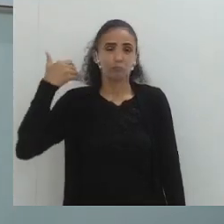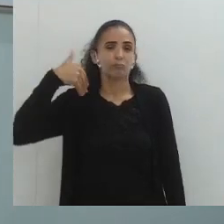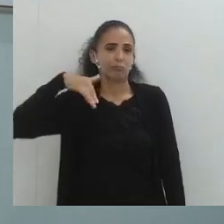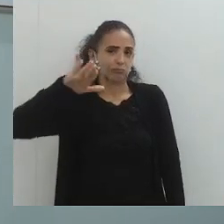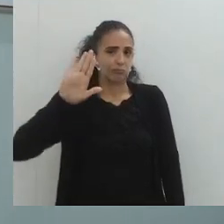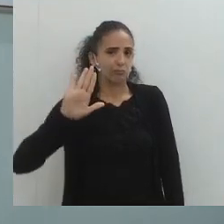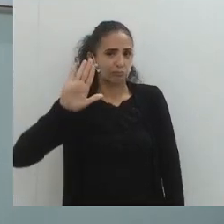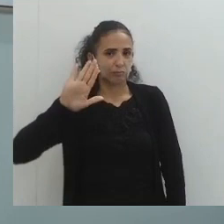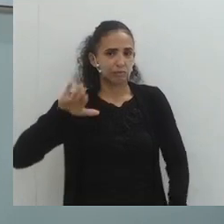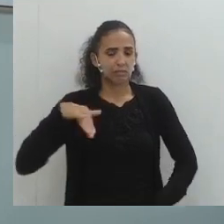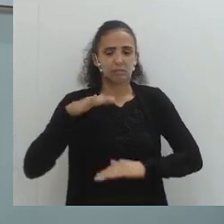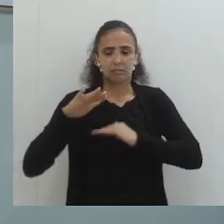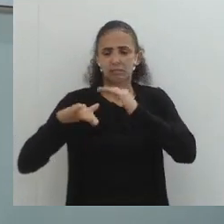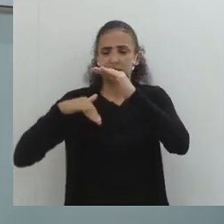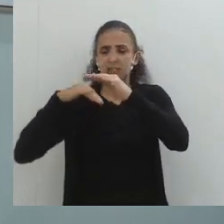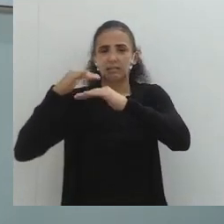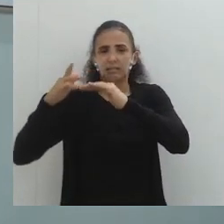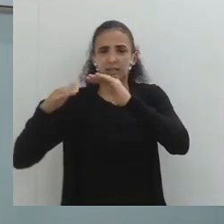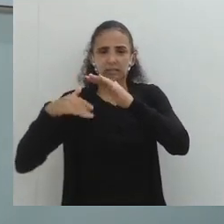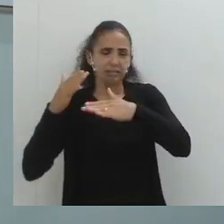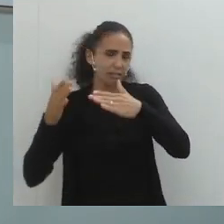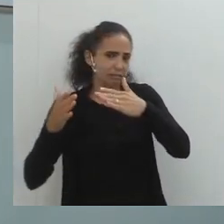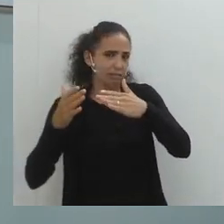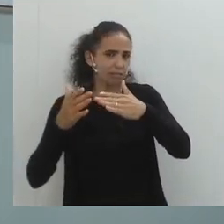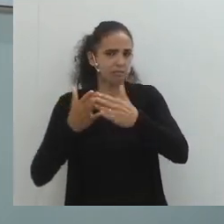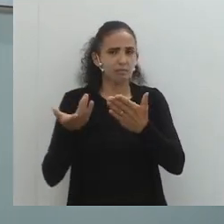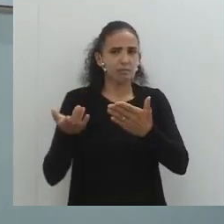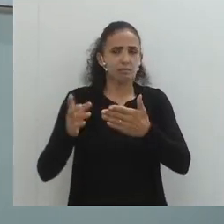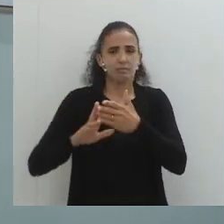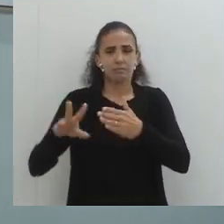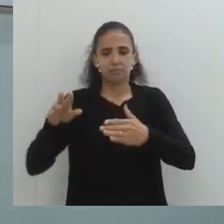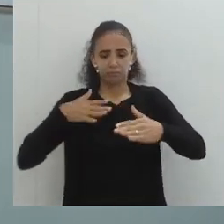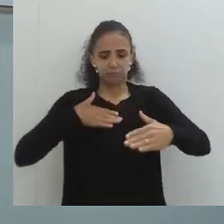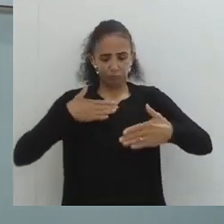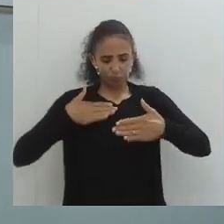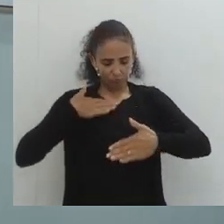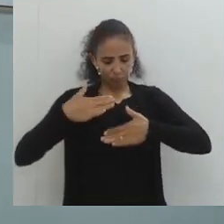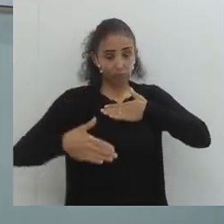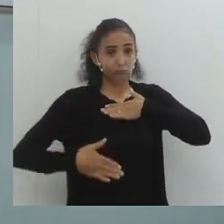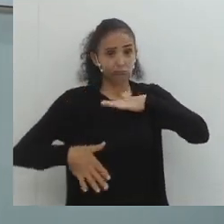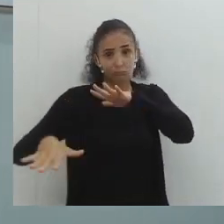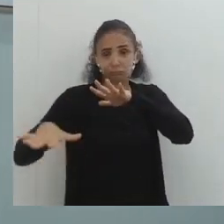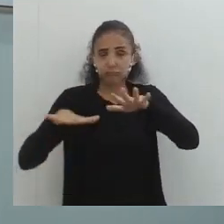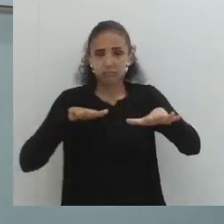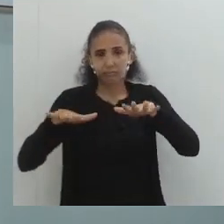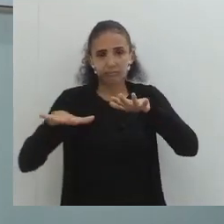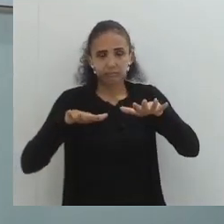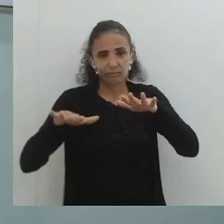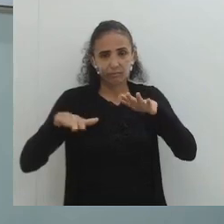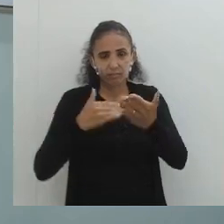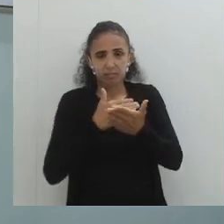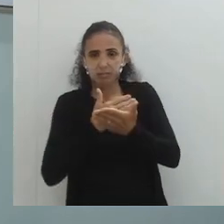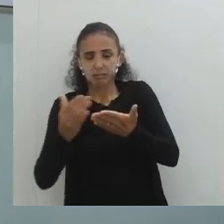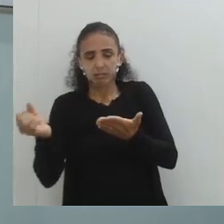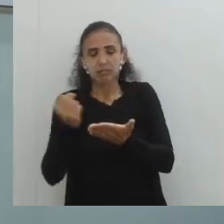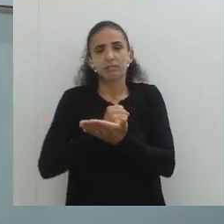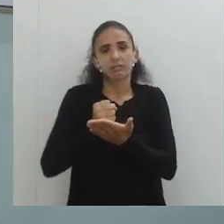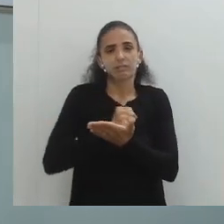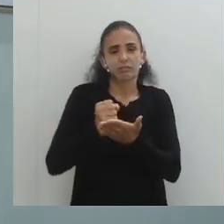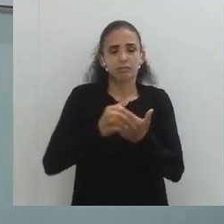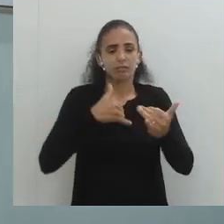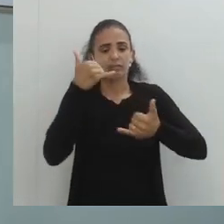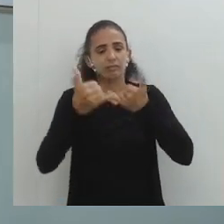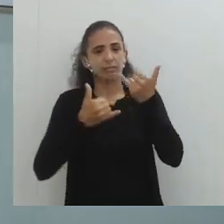tem alguns resquícios que não foi muito trabalhado da nossa coordenação fina. E aí, quando a gente, através de jogos, através